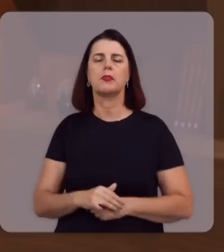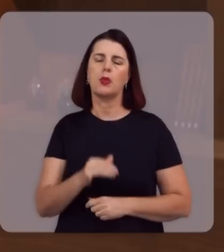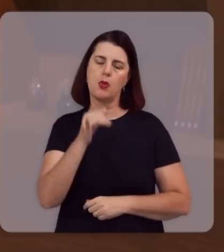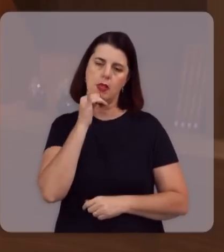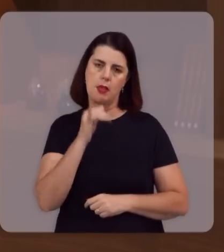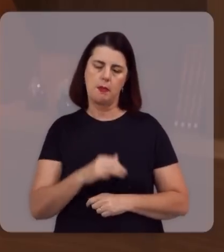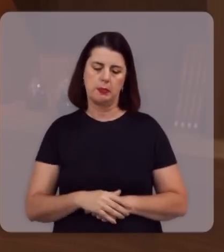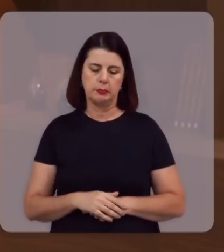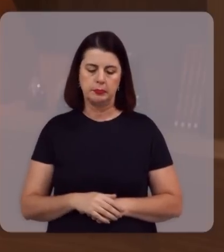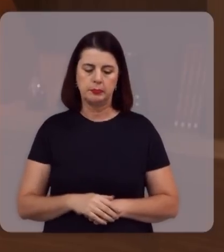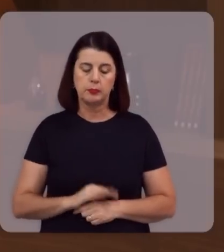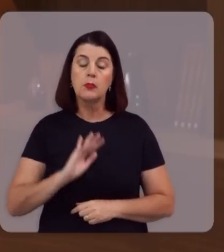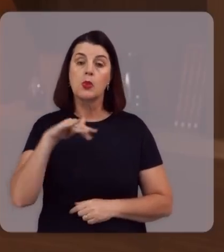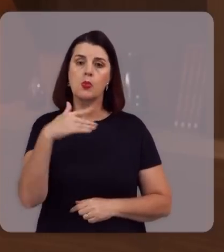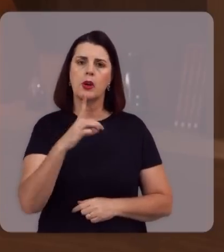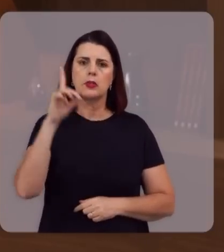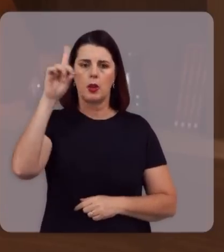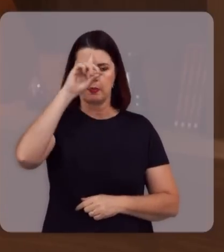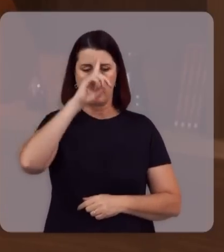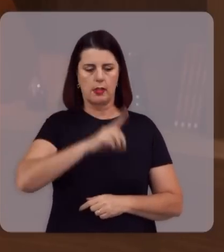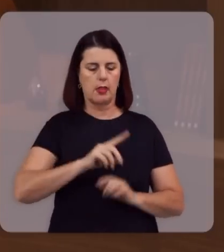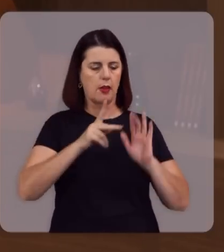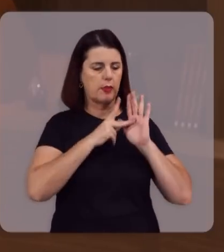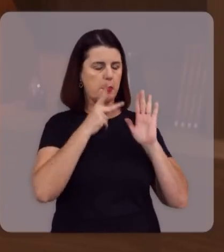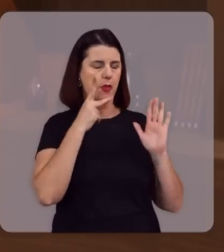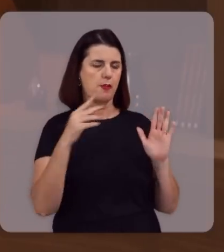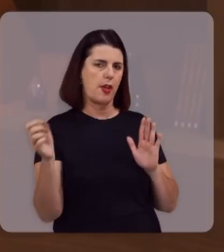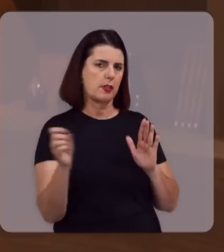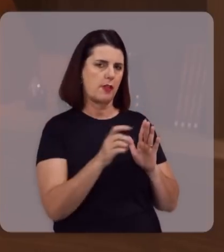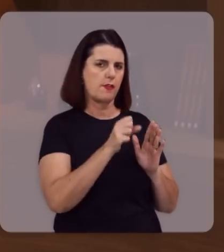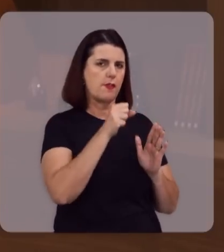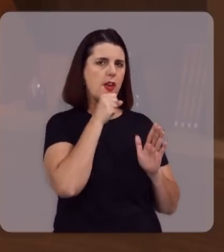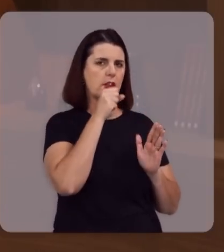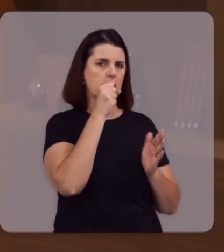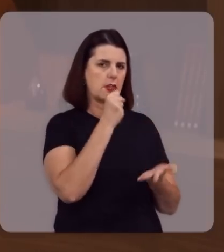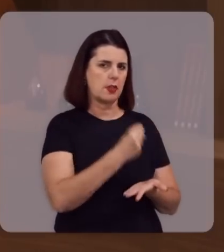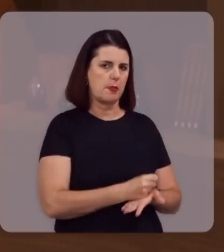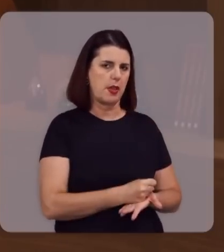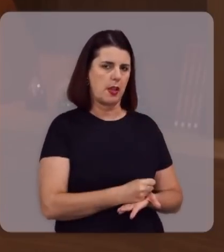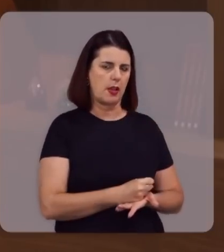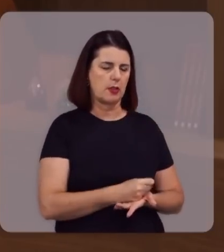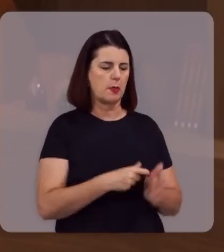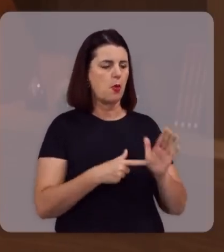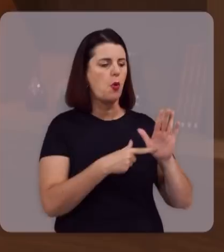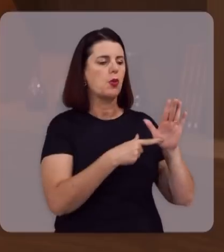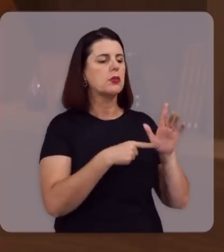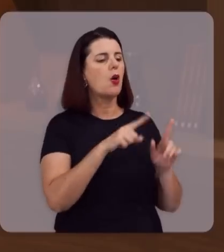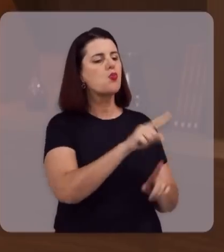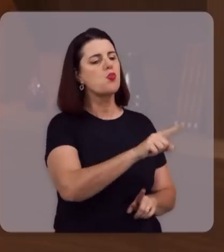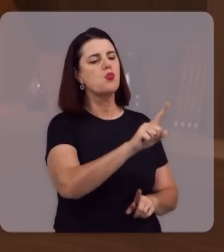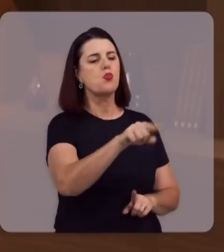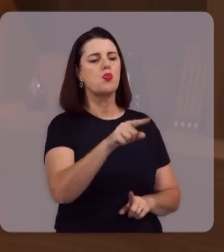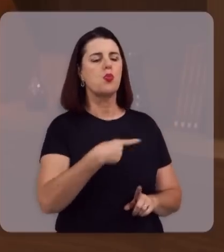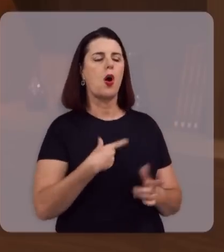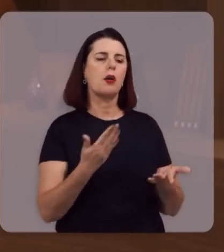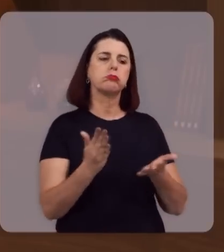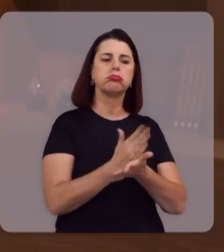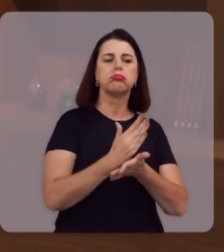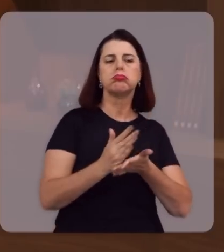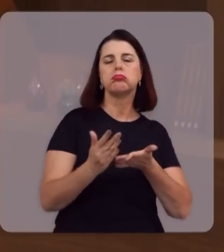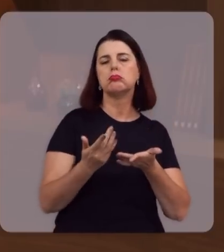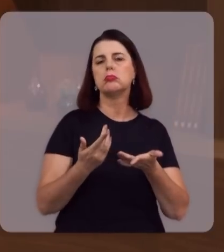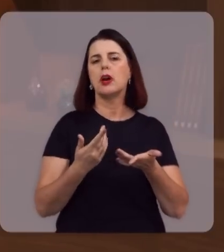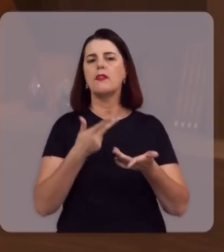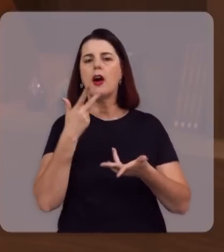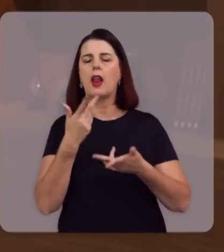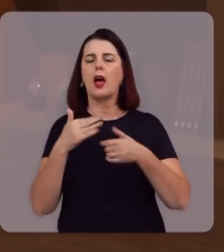exemplo, quando Deus mandava um profeta lá no Velho Testamento, via de regra ele apontava para um ou outro atributo